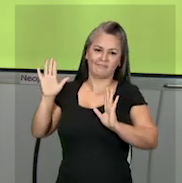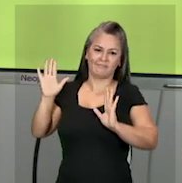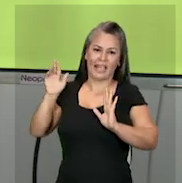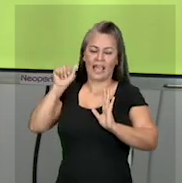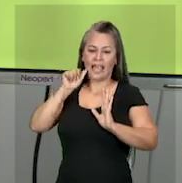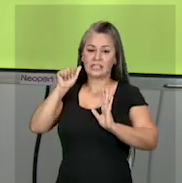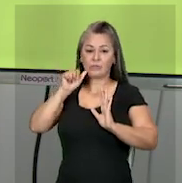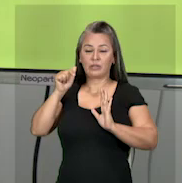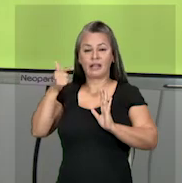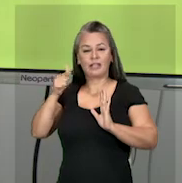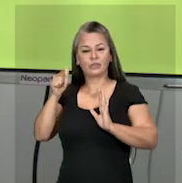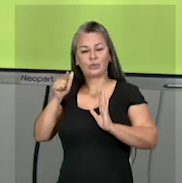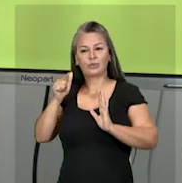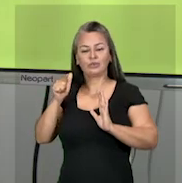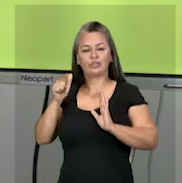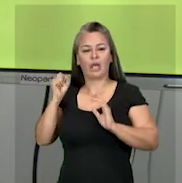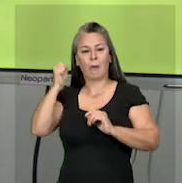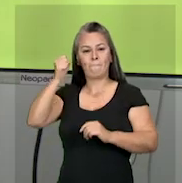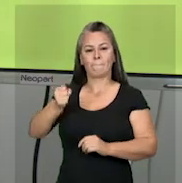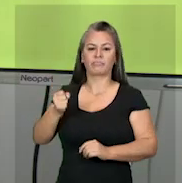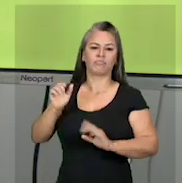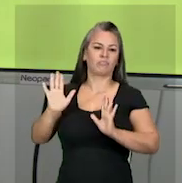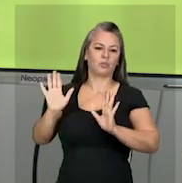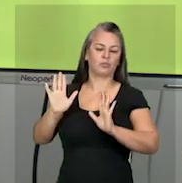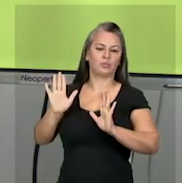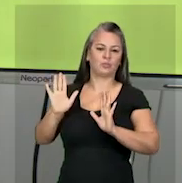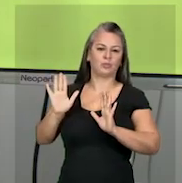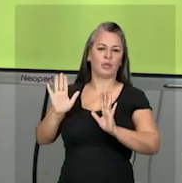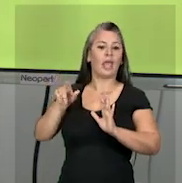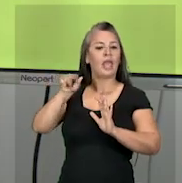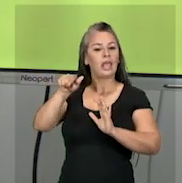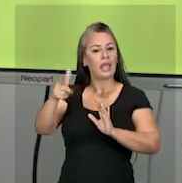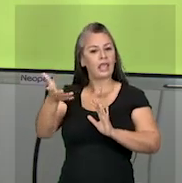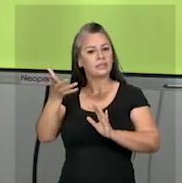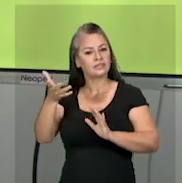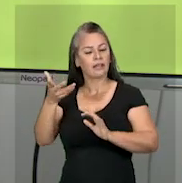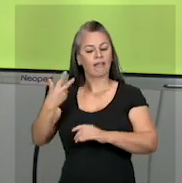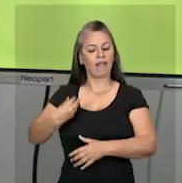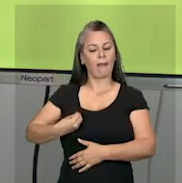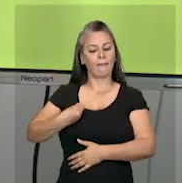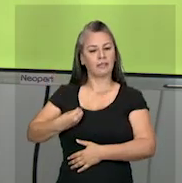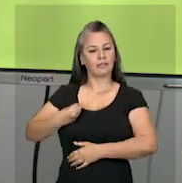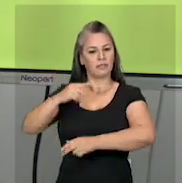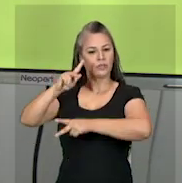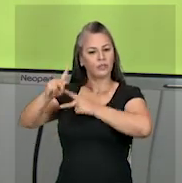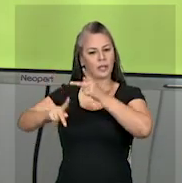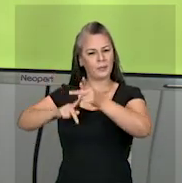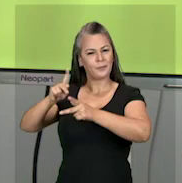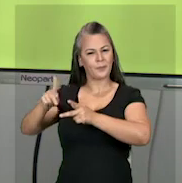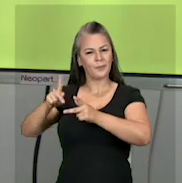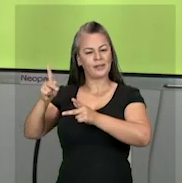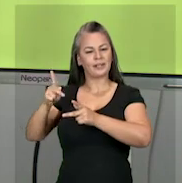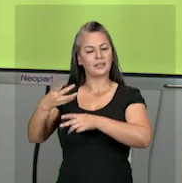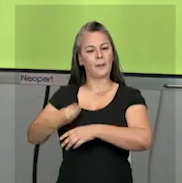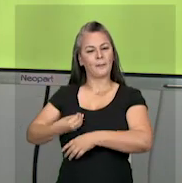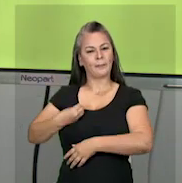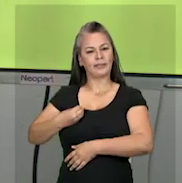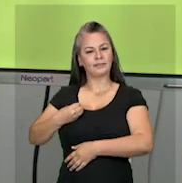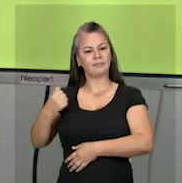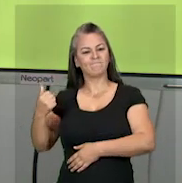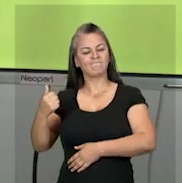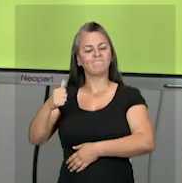nessa época, então o voto era só para os homens. Eles defendiam a participação popular também. Mas à medida que a história da Revolução